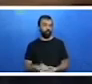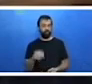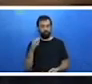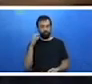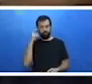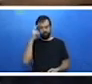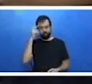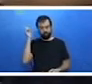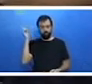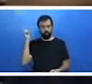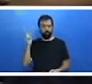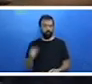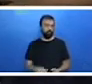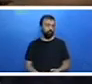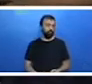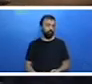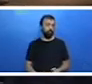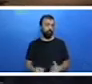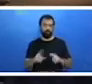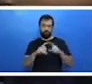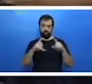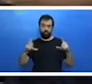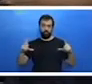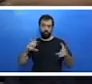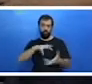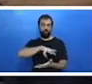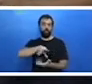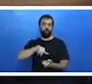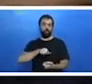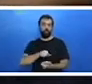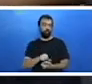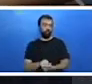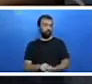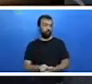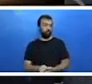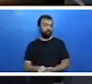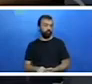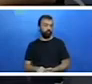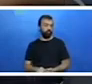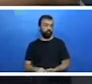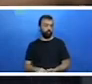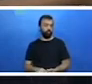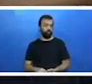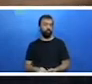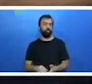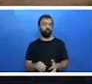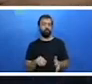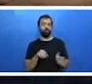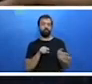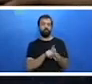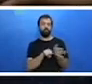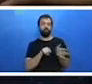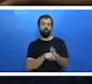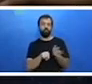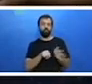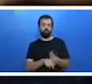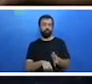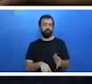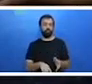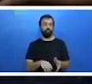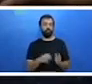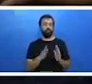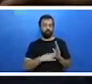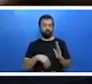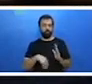esse todo, que lembra a barrinha lá do nosso material base 10. E tem as comandas. Pintar